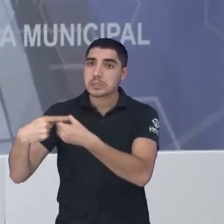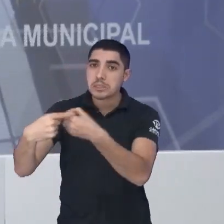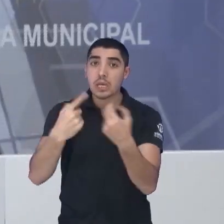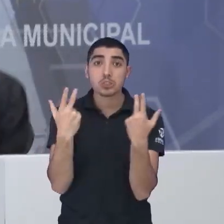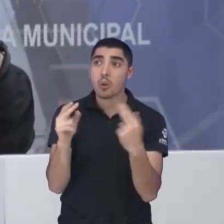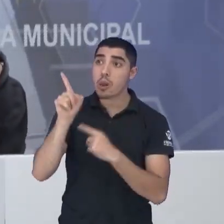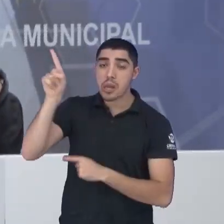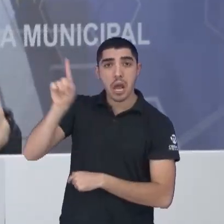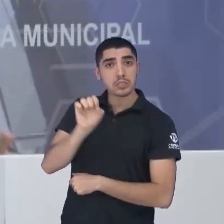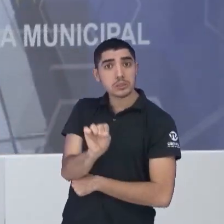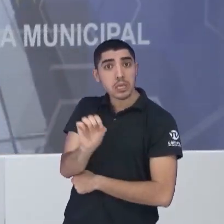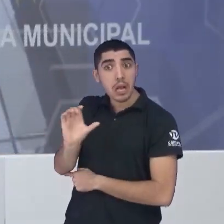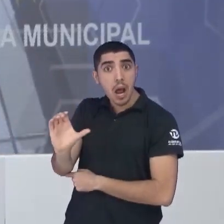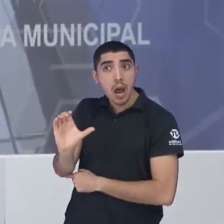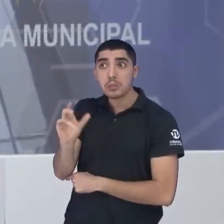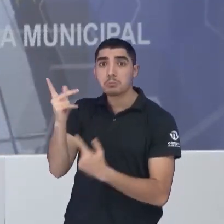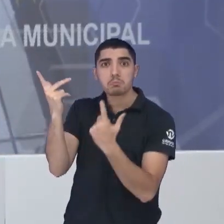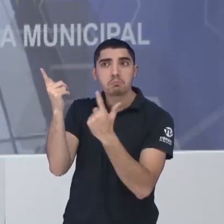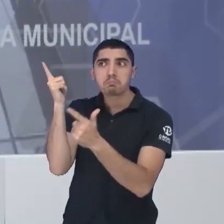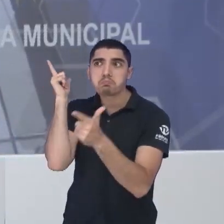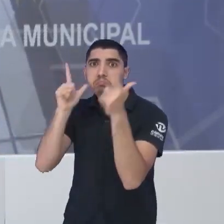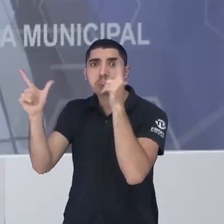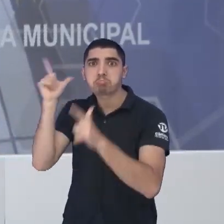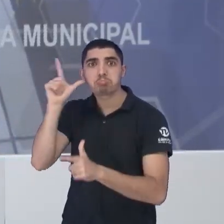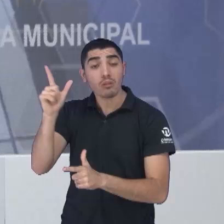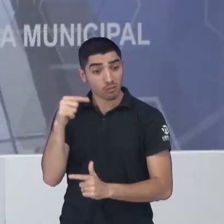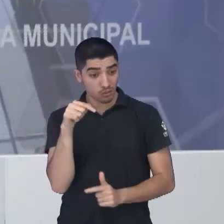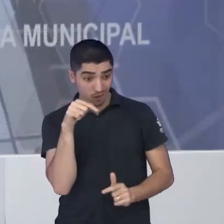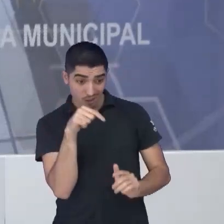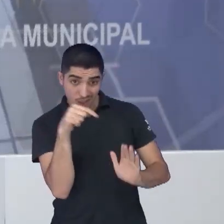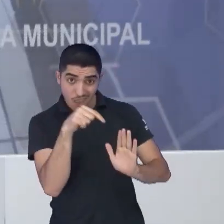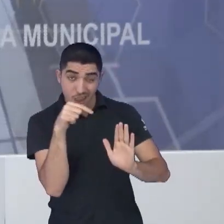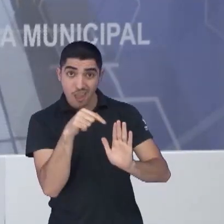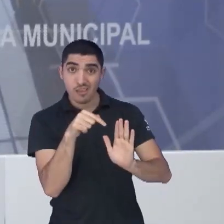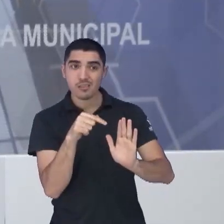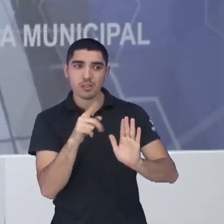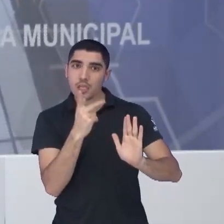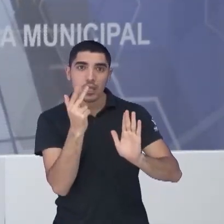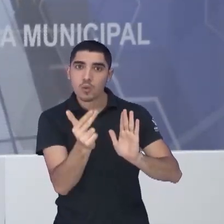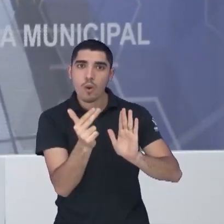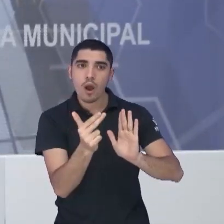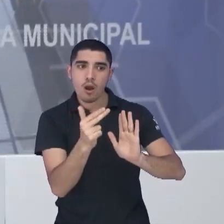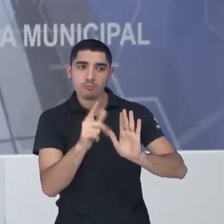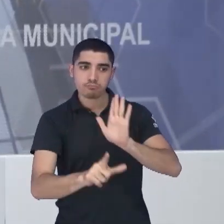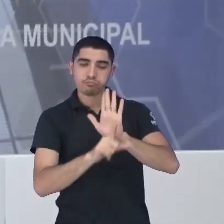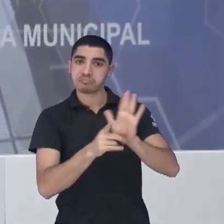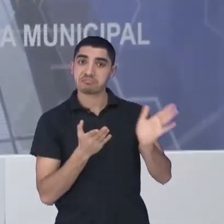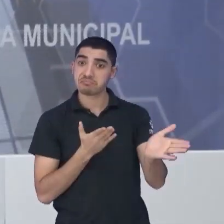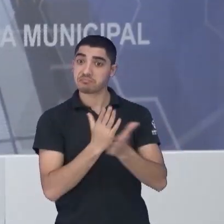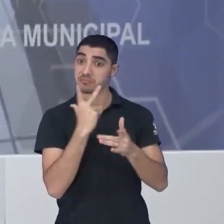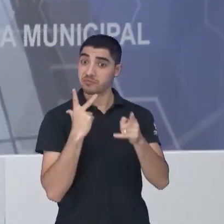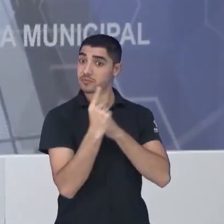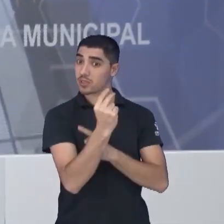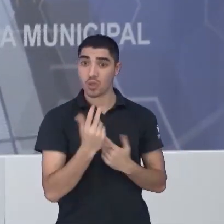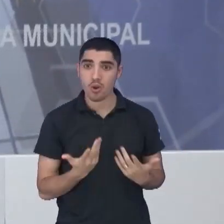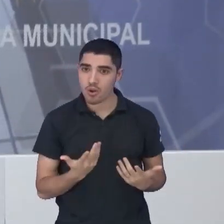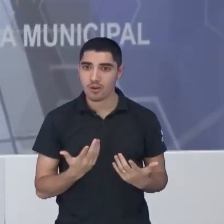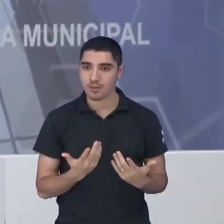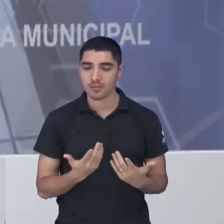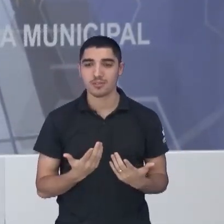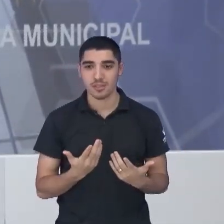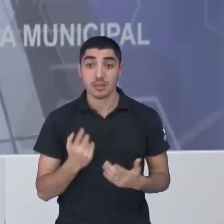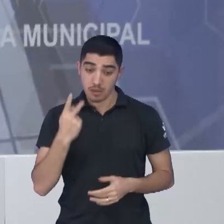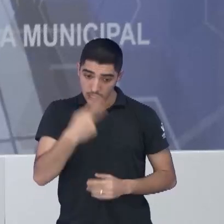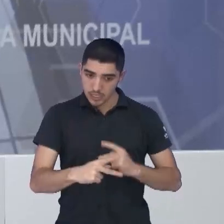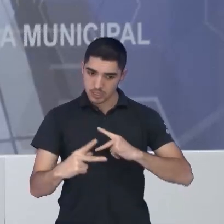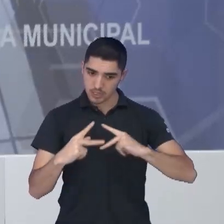Catarina, será uma vitória dessa legislatura e também das futuras administrações de São José dos Campos, de termos